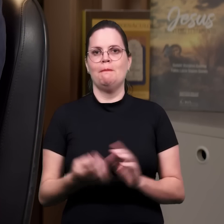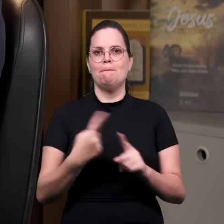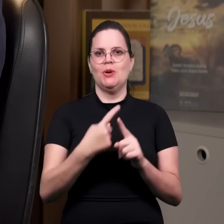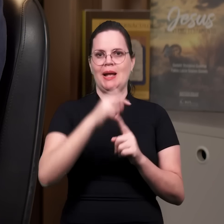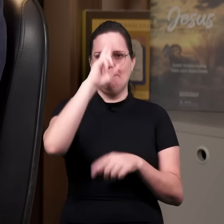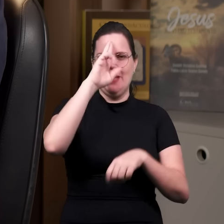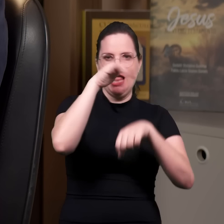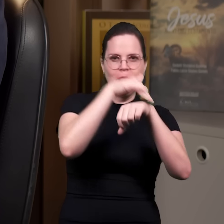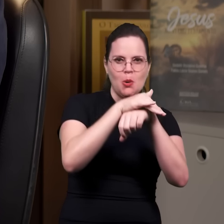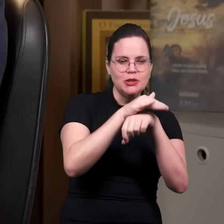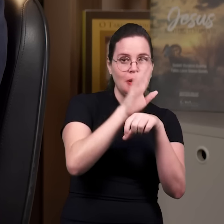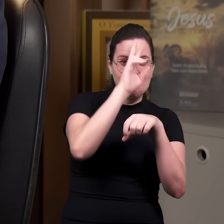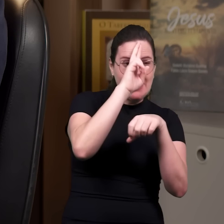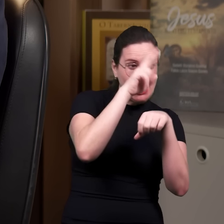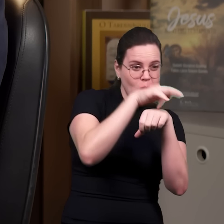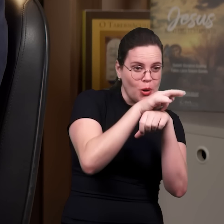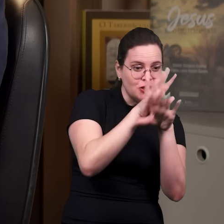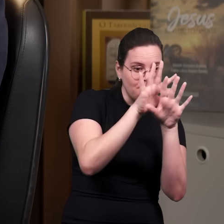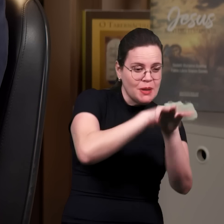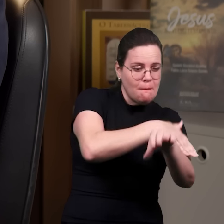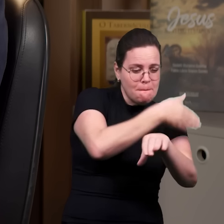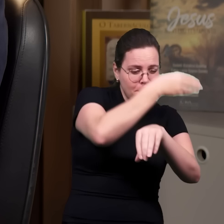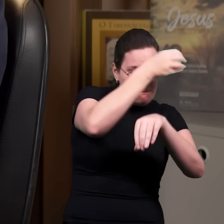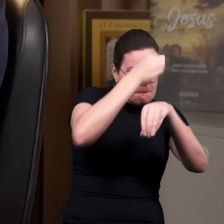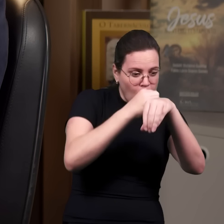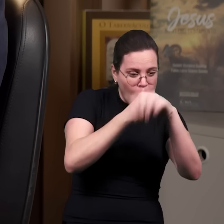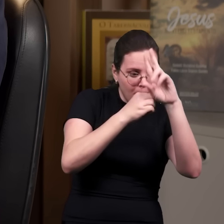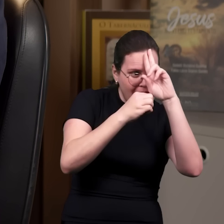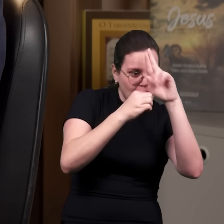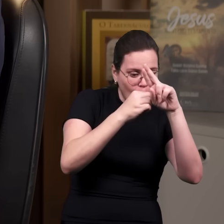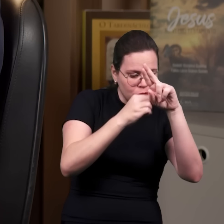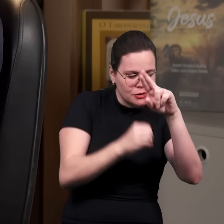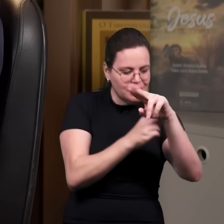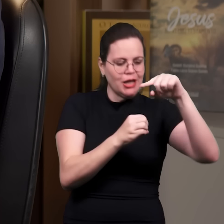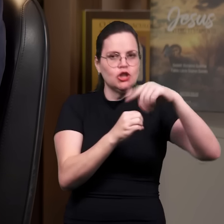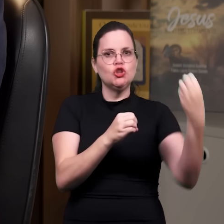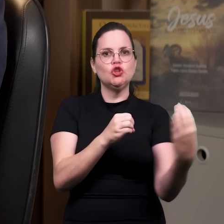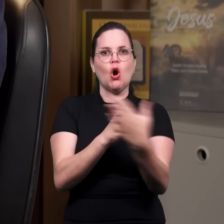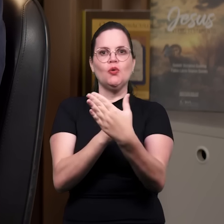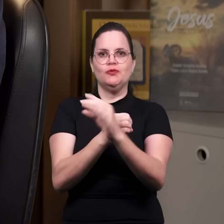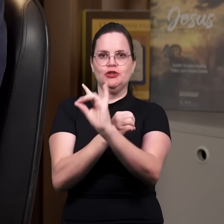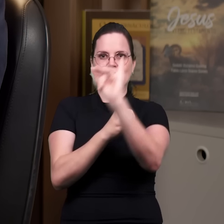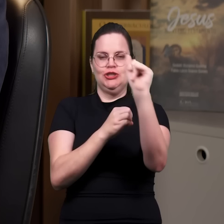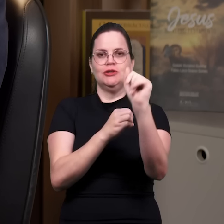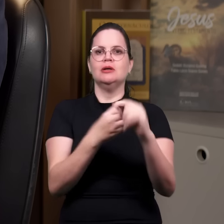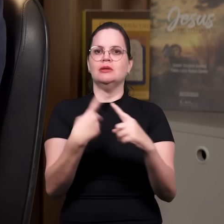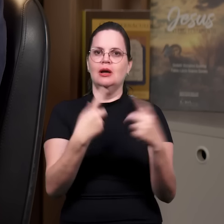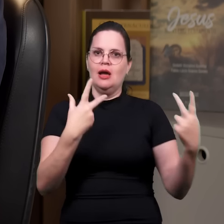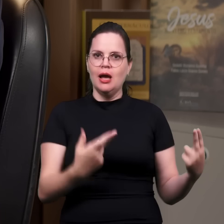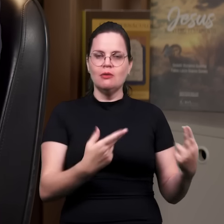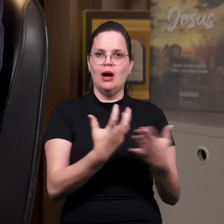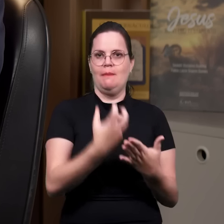para iniciar o novo dia. Então o dia profético da igreja é assim, né? Ele vai terminar meia-noite aqui neste mundo, a igreja vai